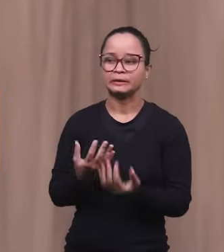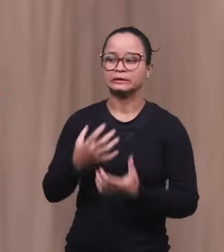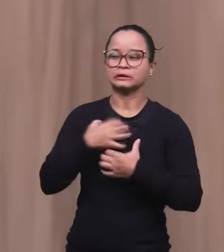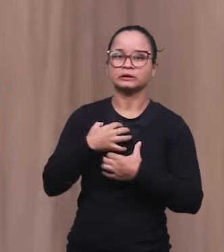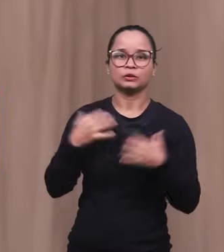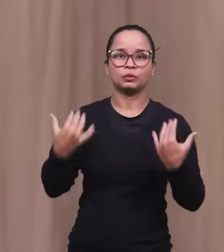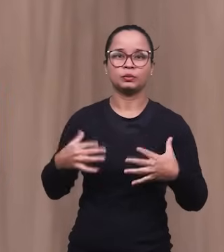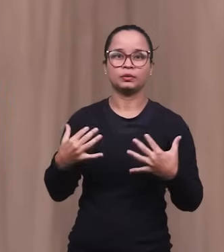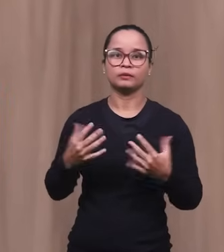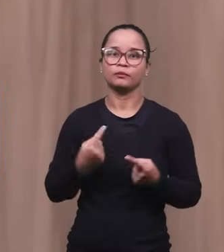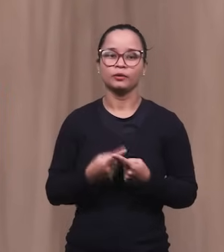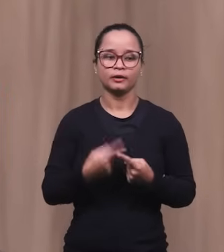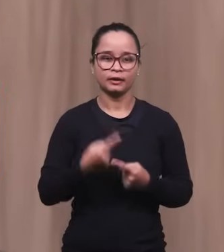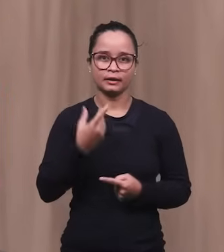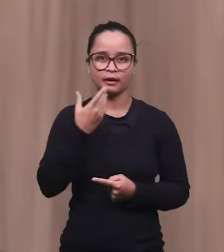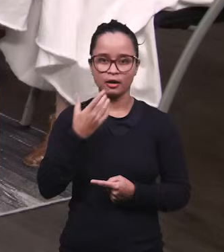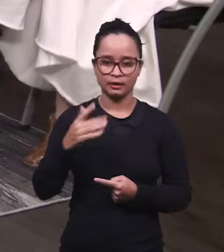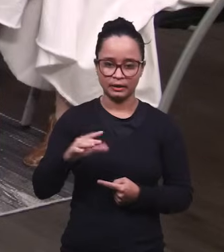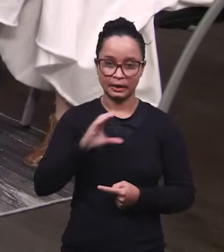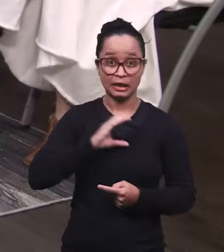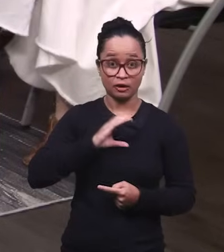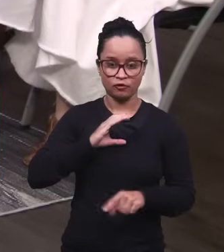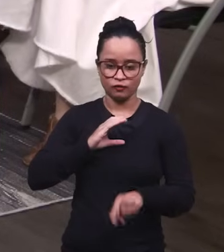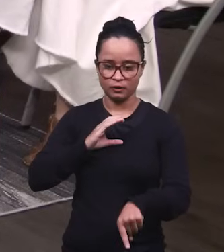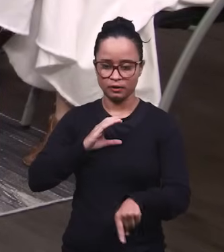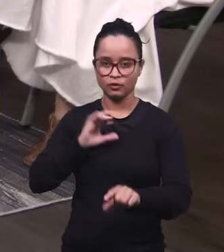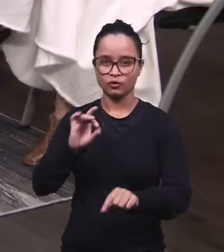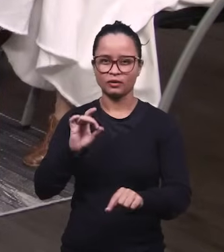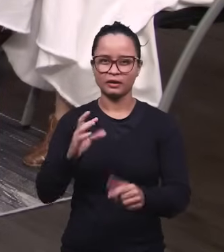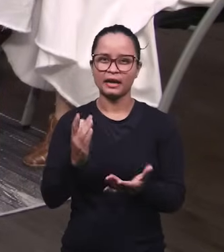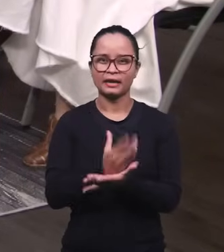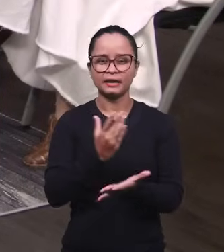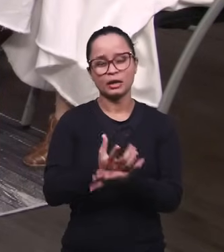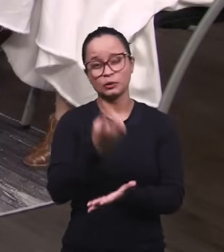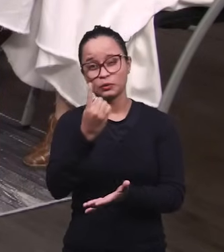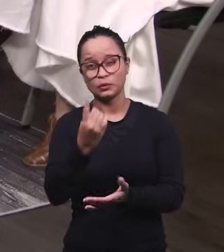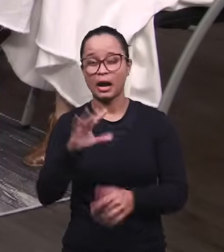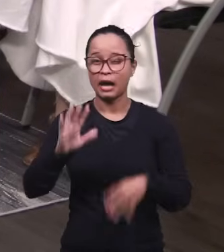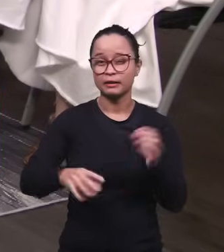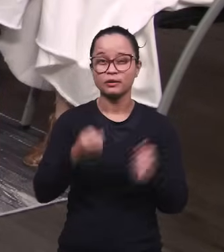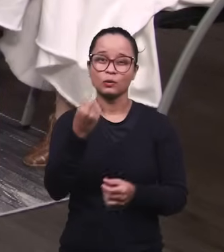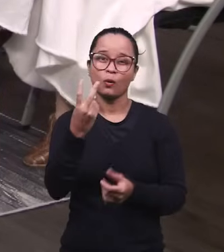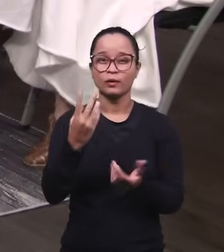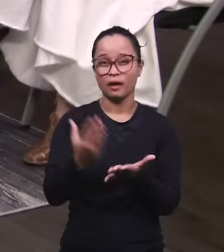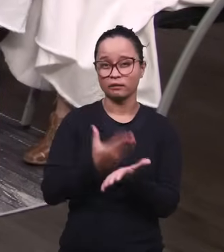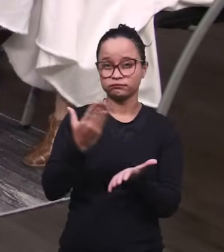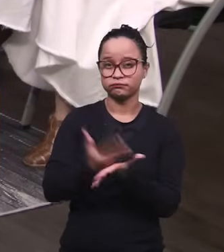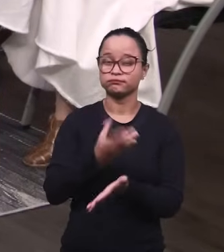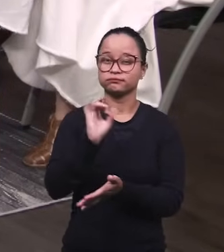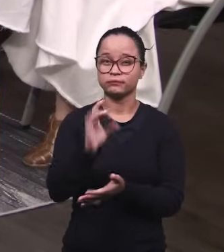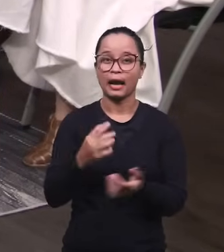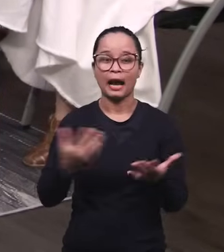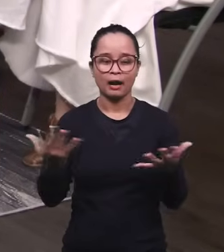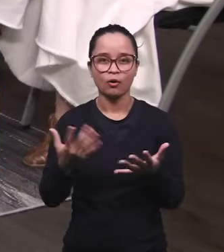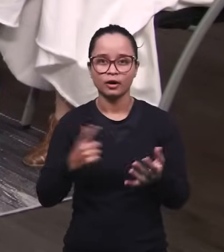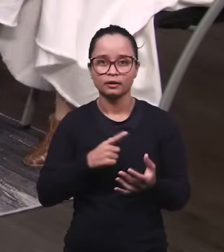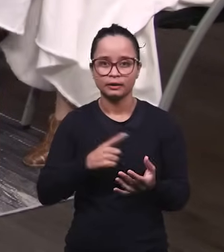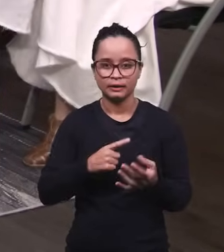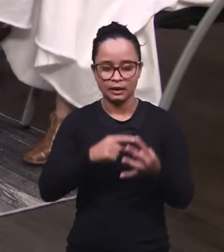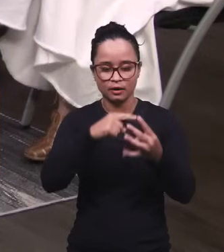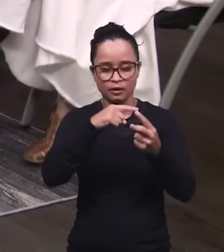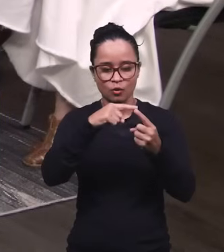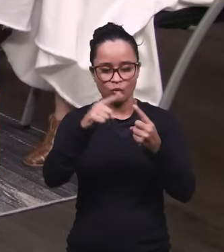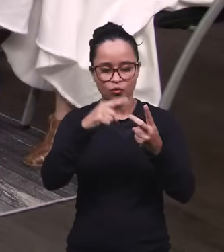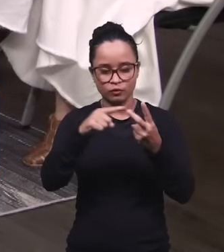impacto. Por quê? Porque ele sai de uma educação infantil, que às vezes ele só tem um caderno, ou às vezes 2 cadernos, e ele vai ter agora, no